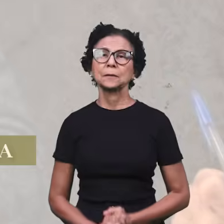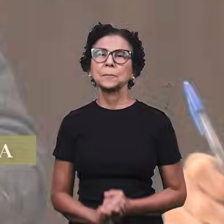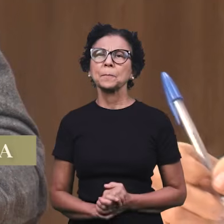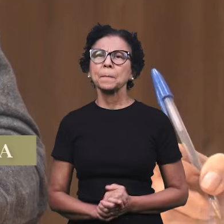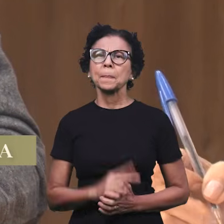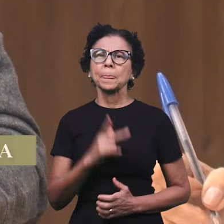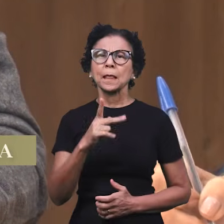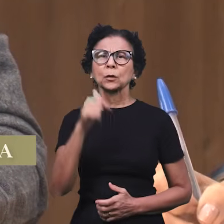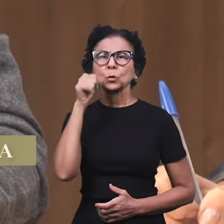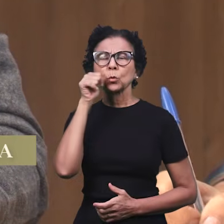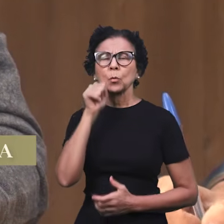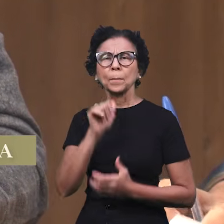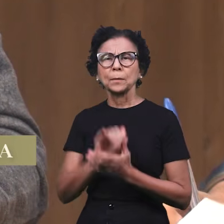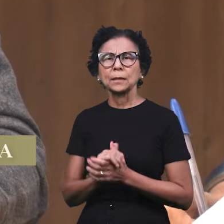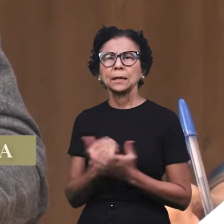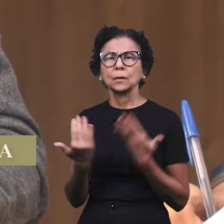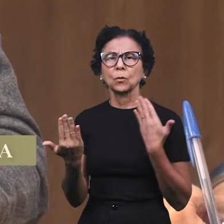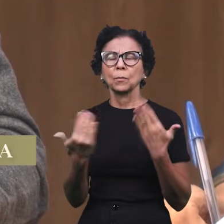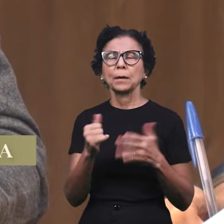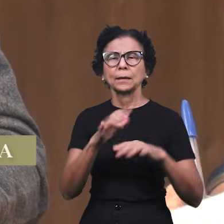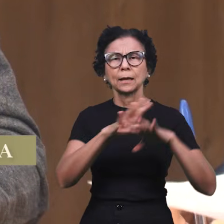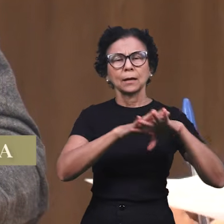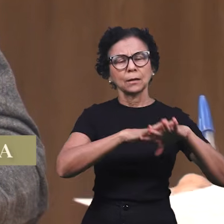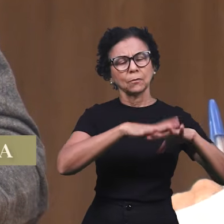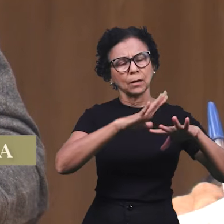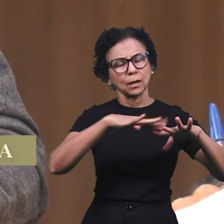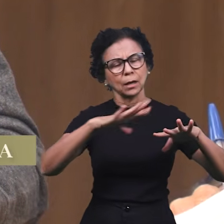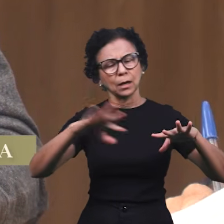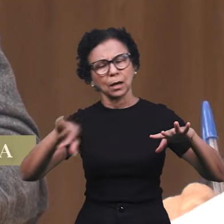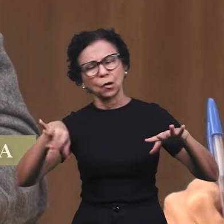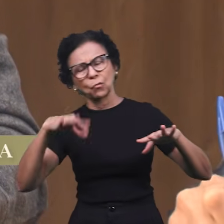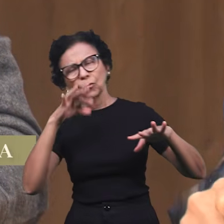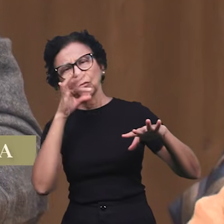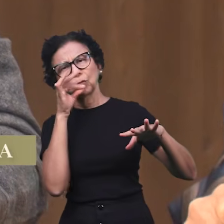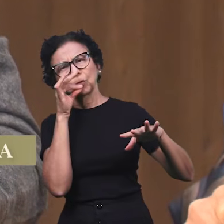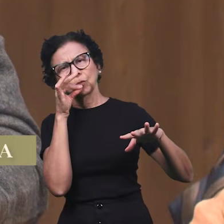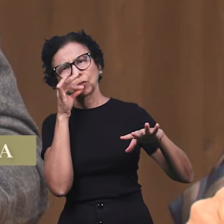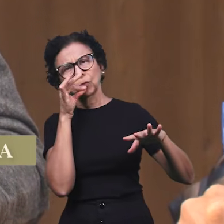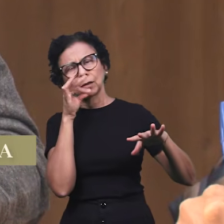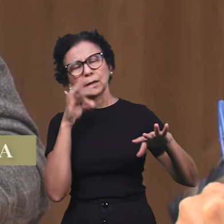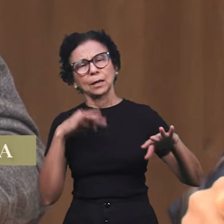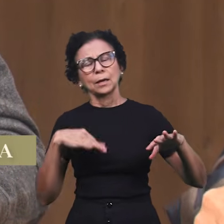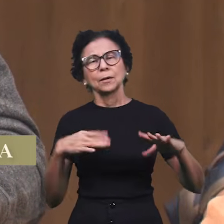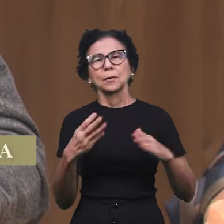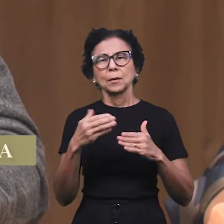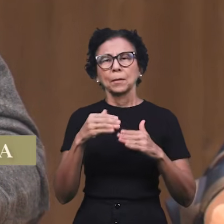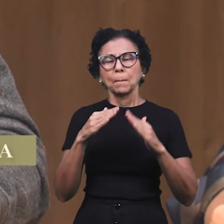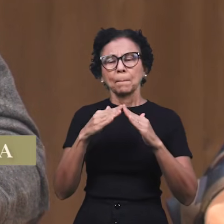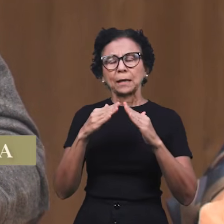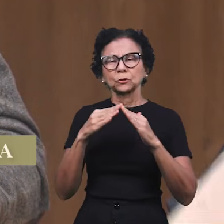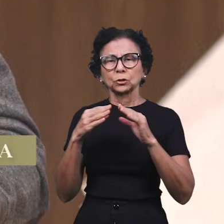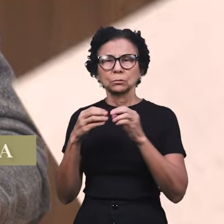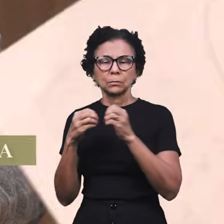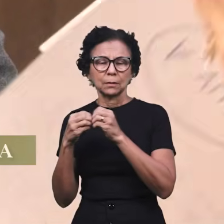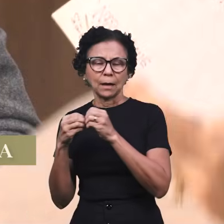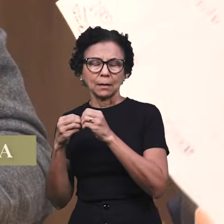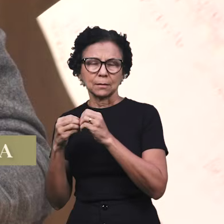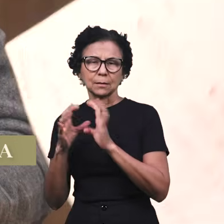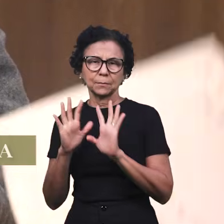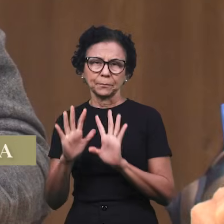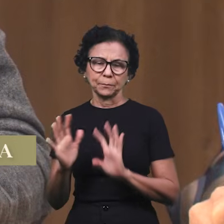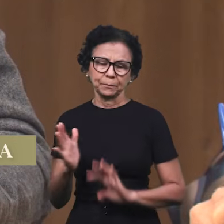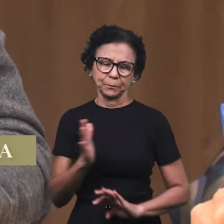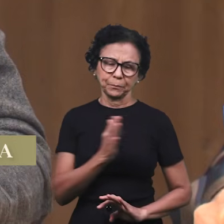em hebraico, essa parte, mulher como a videira frutífera, ela se origina de uma metáfora hebraica